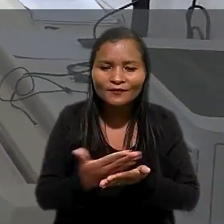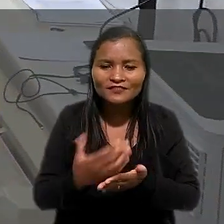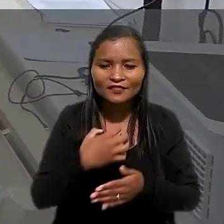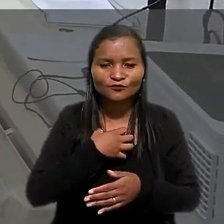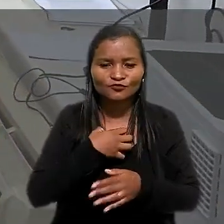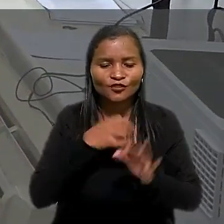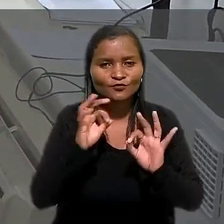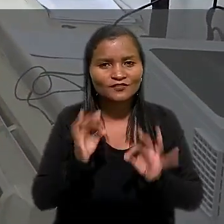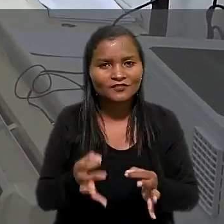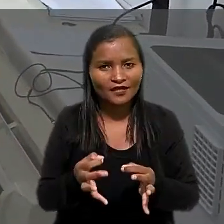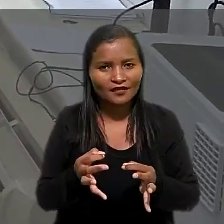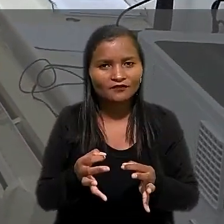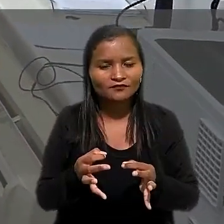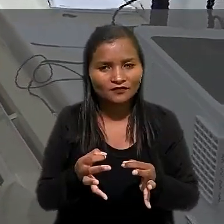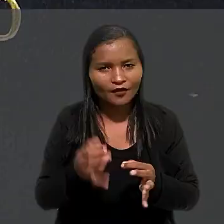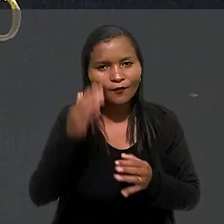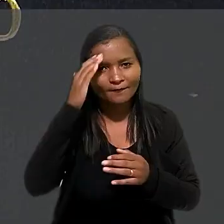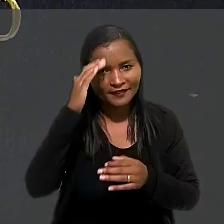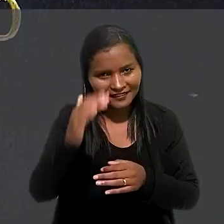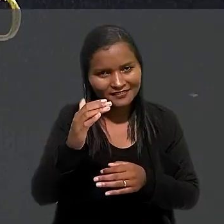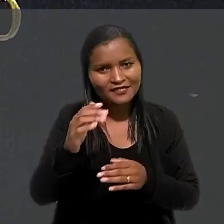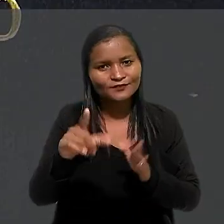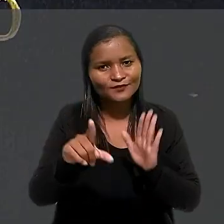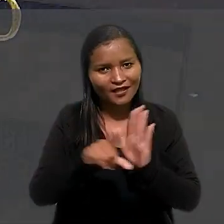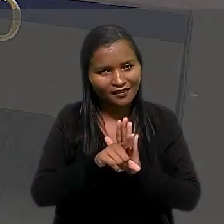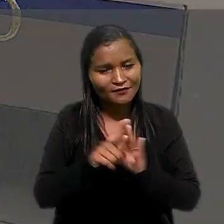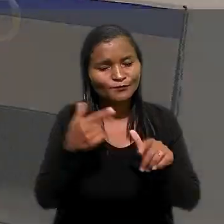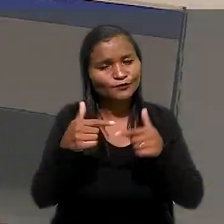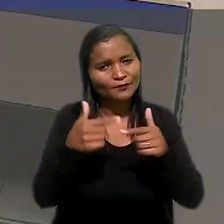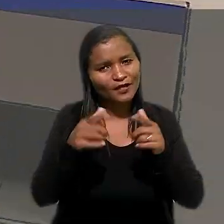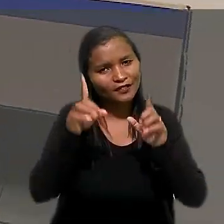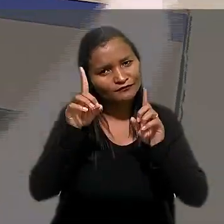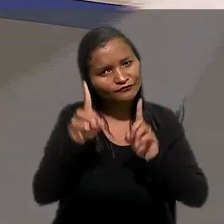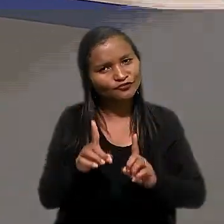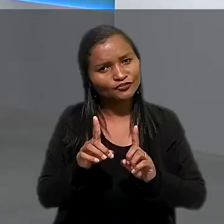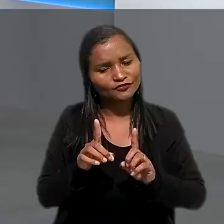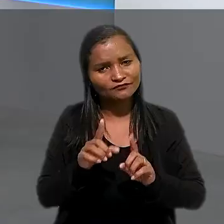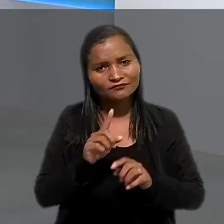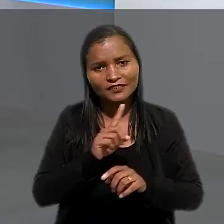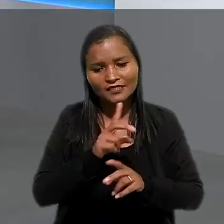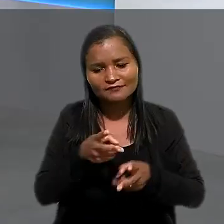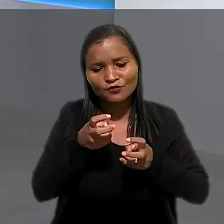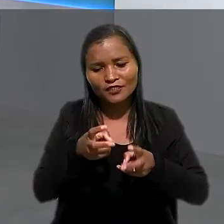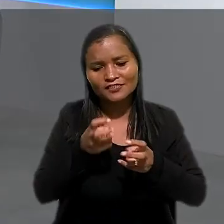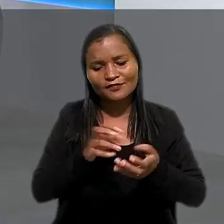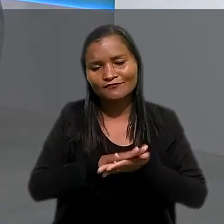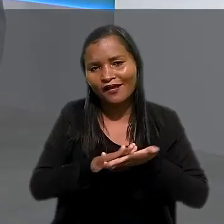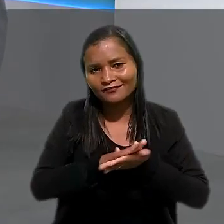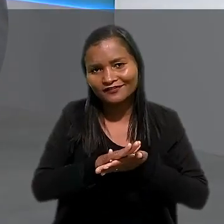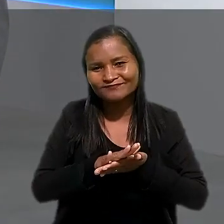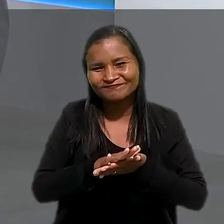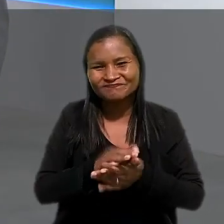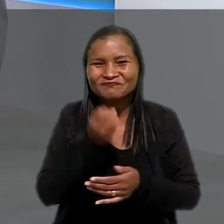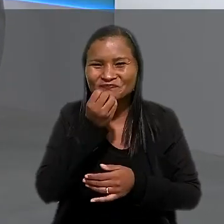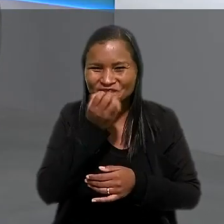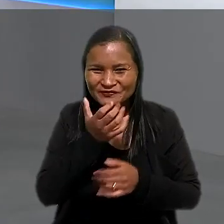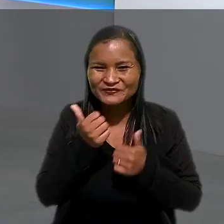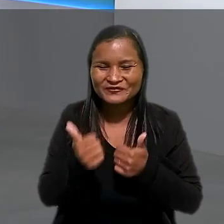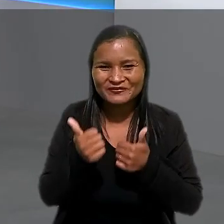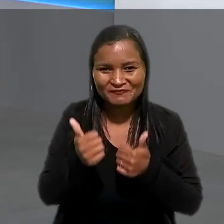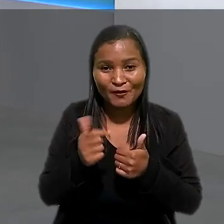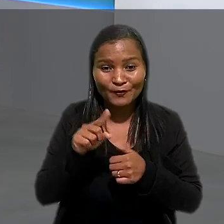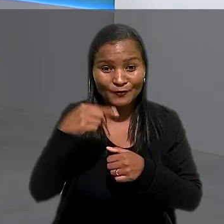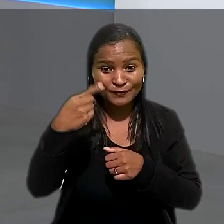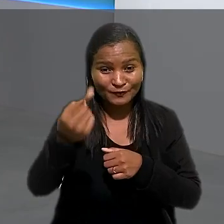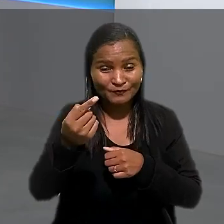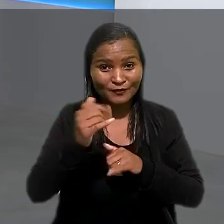valeu a pena começar do jeito certo, seguindo o que diz a lei, por um trabalho digno e sem exploração. Muito bom, né,